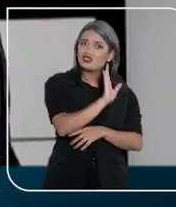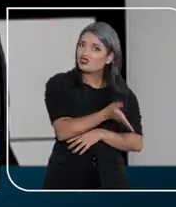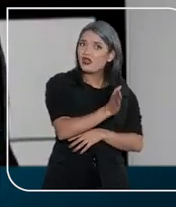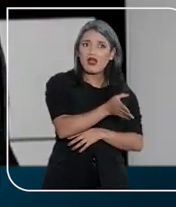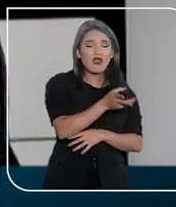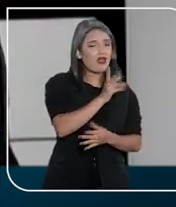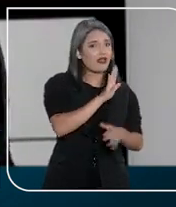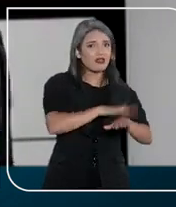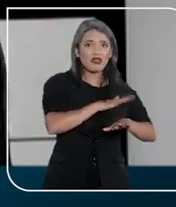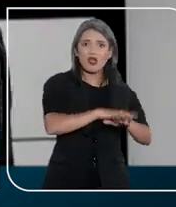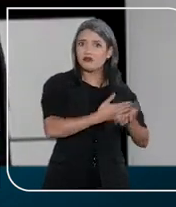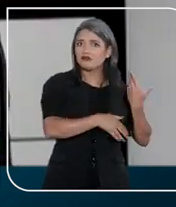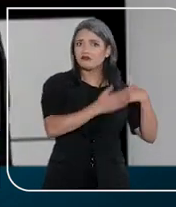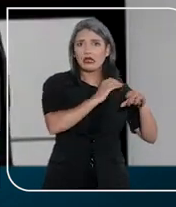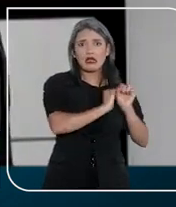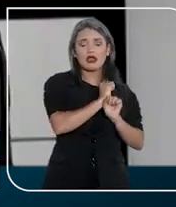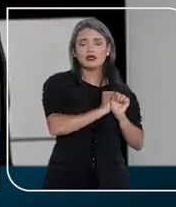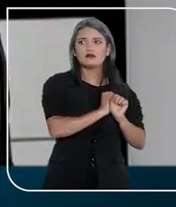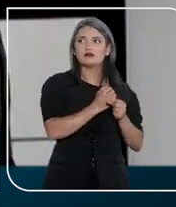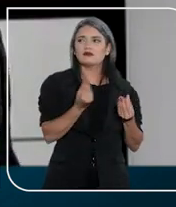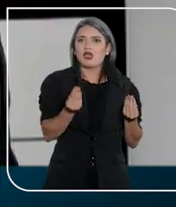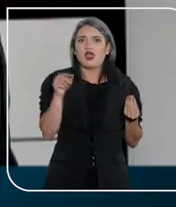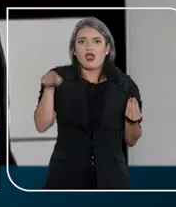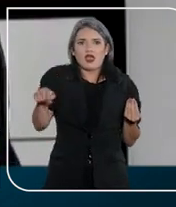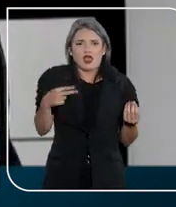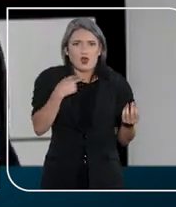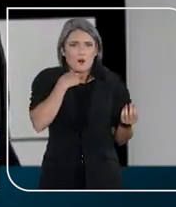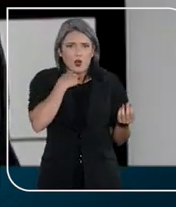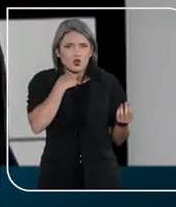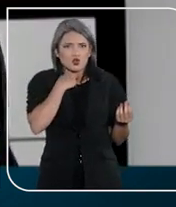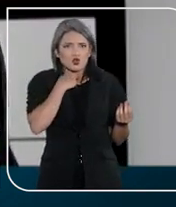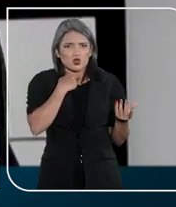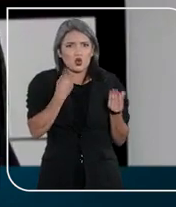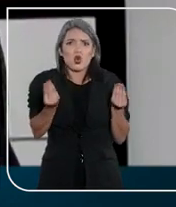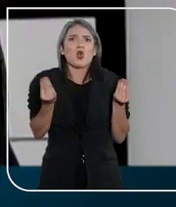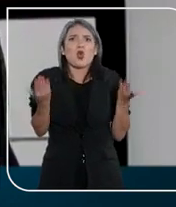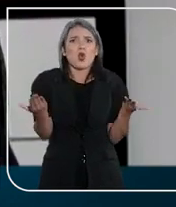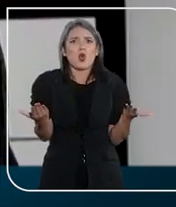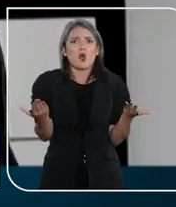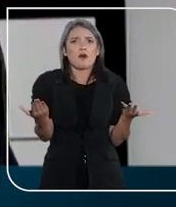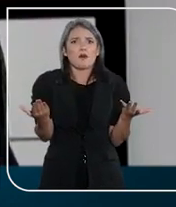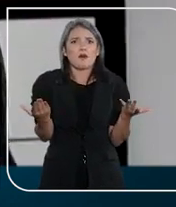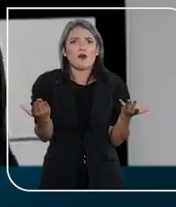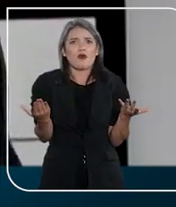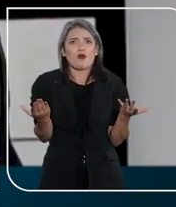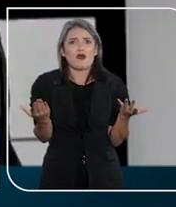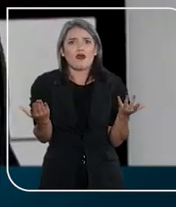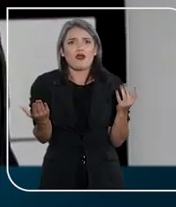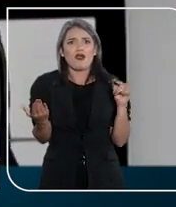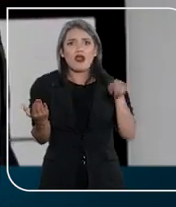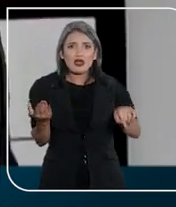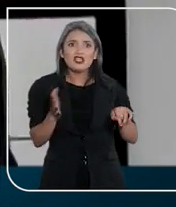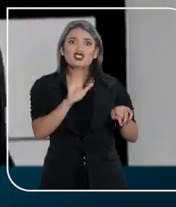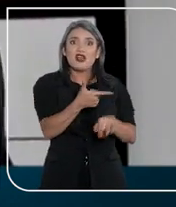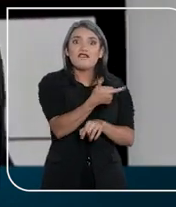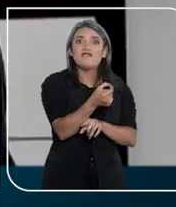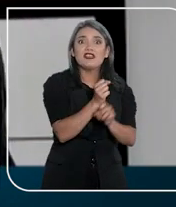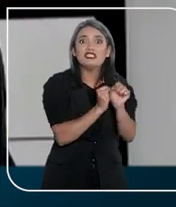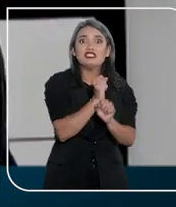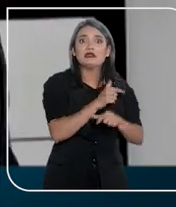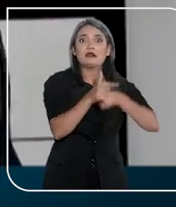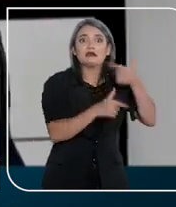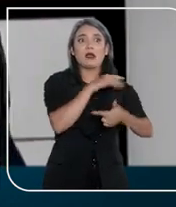isso? Como é que se resolve de que eu não sou capaz de fazer aquilo que há 20 anos eu sou capaz de